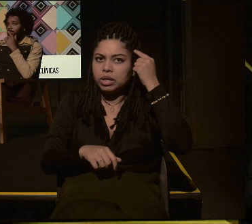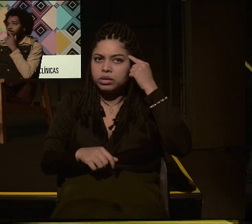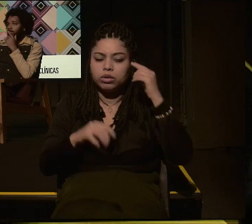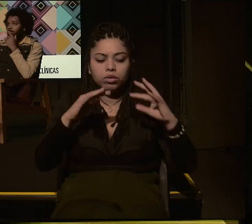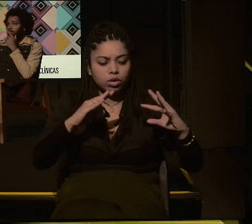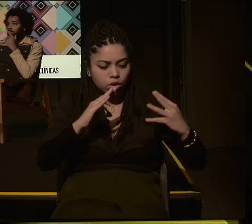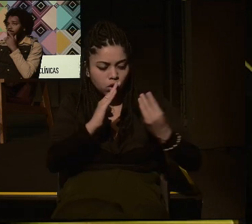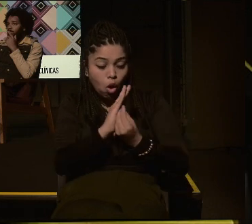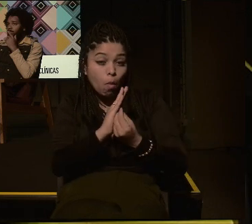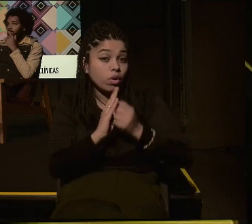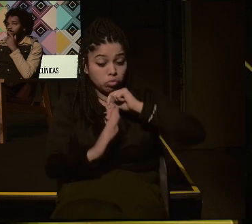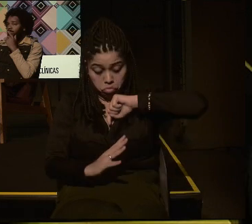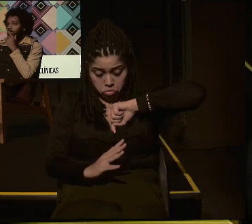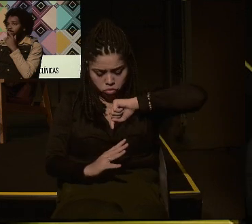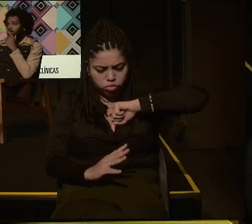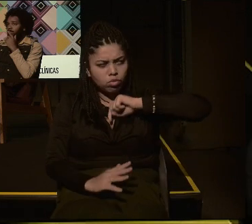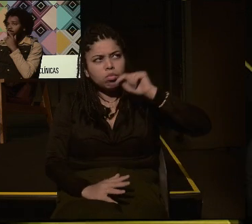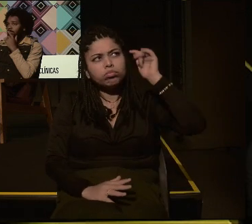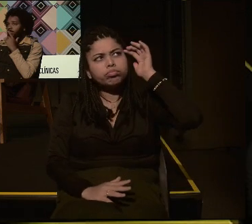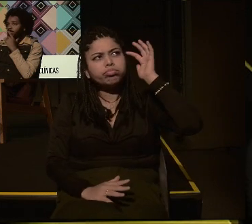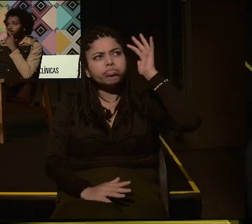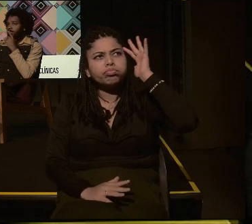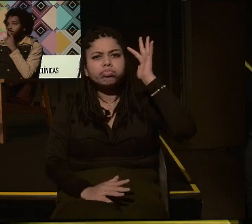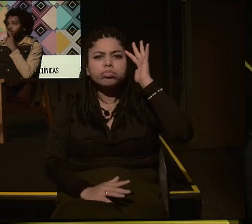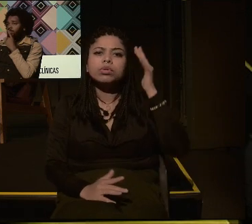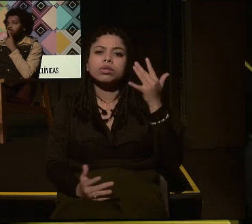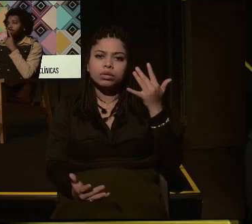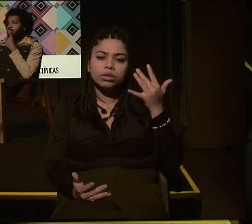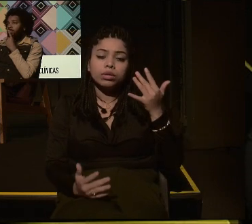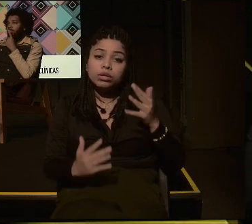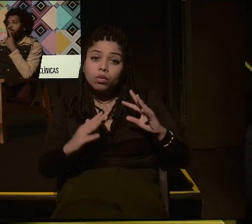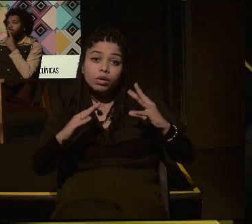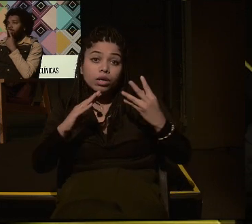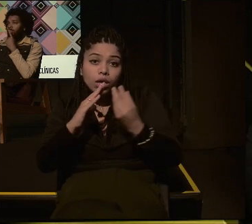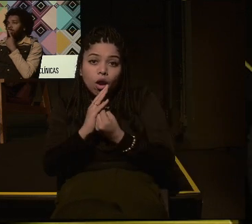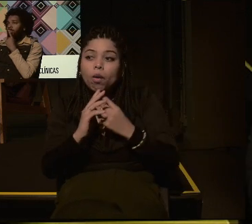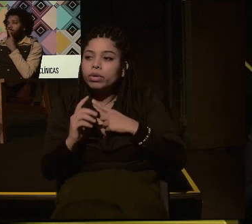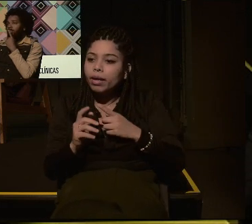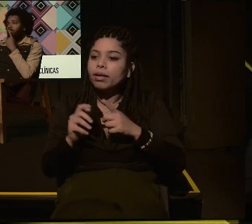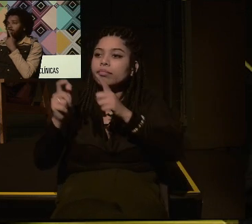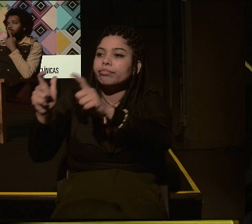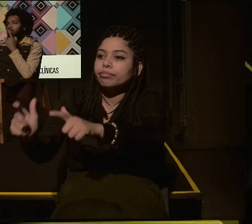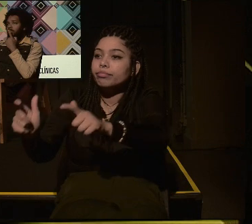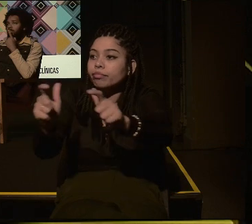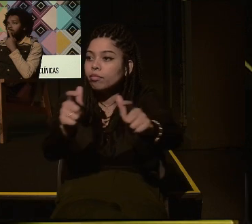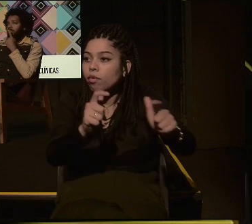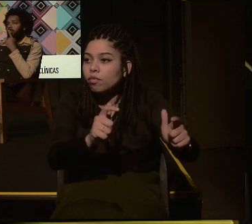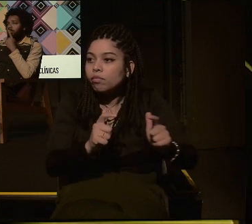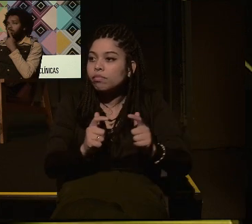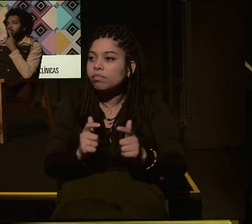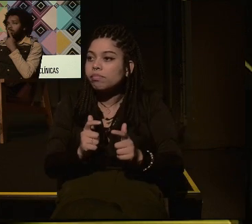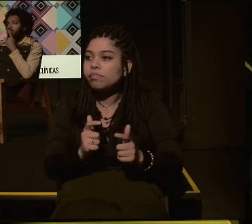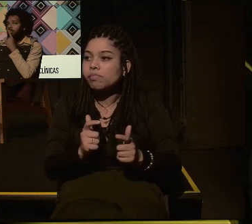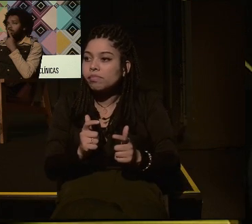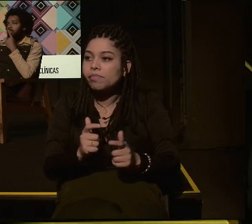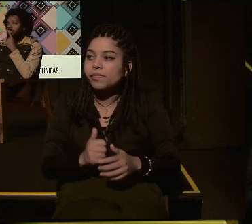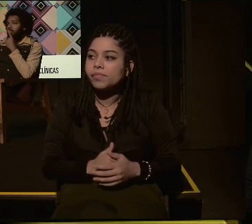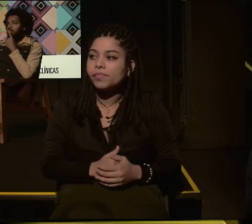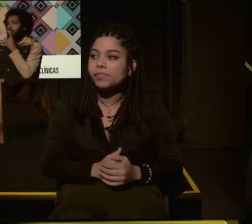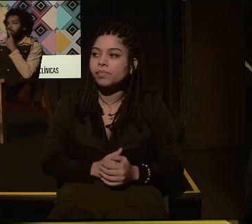subjetiva, quando compreendeu os quilombos para além dos territórios que